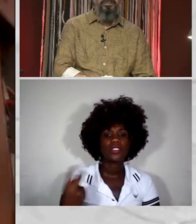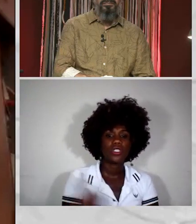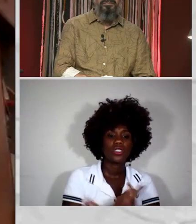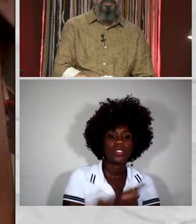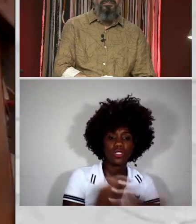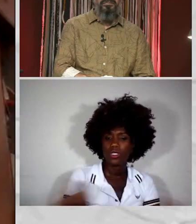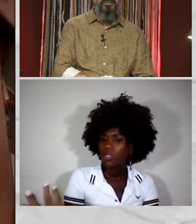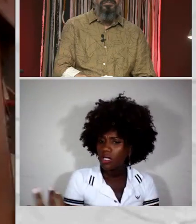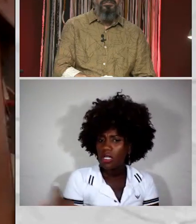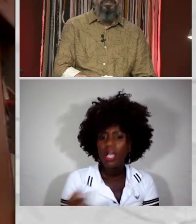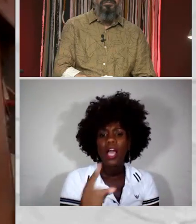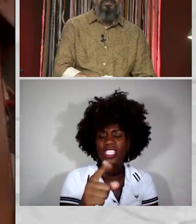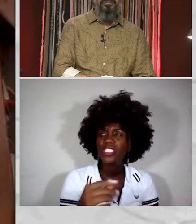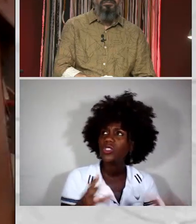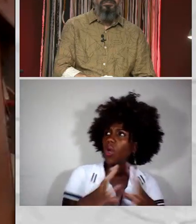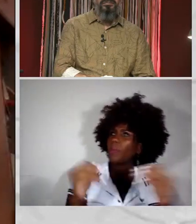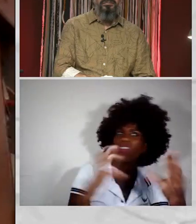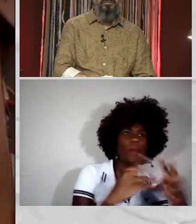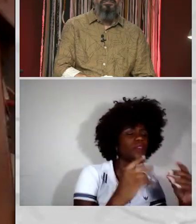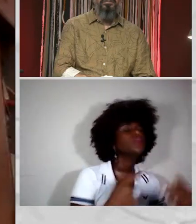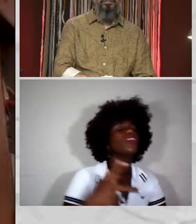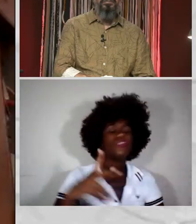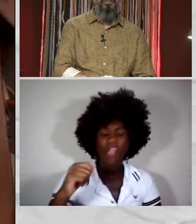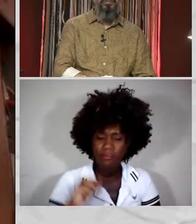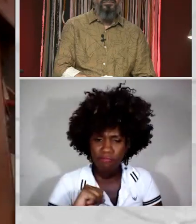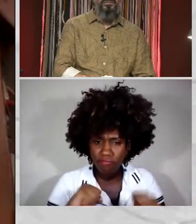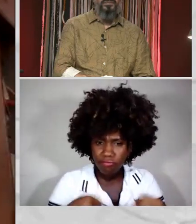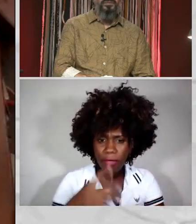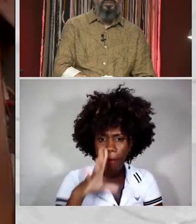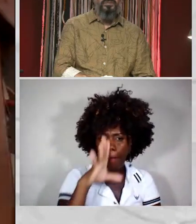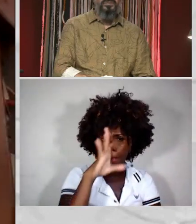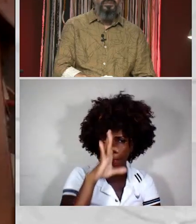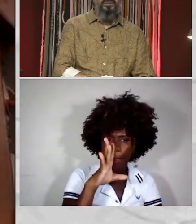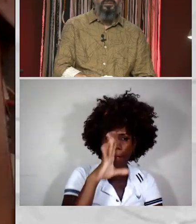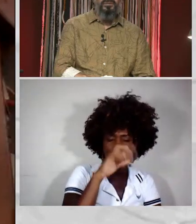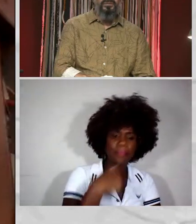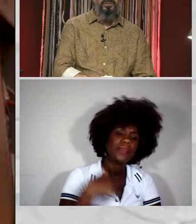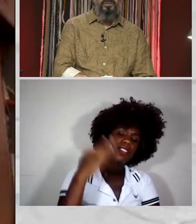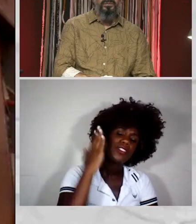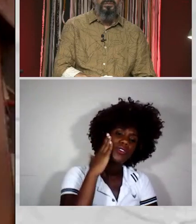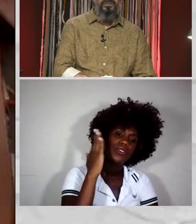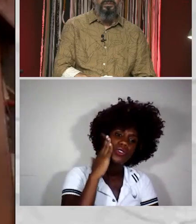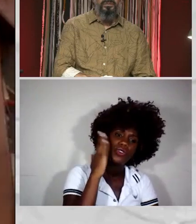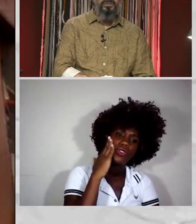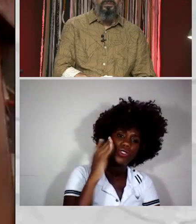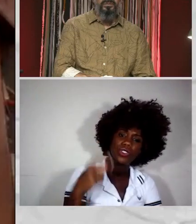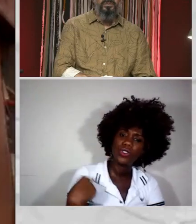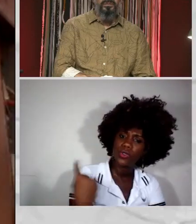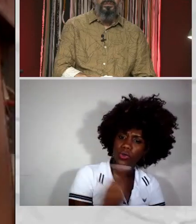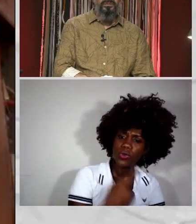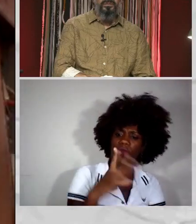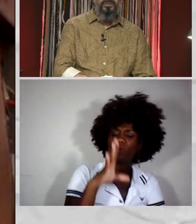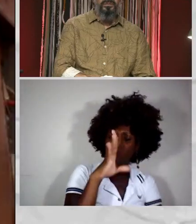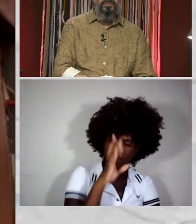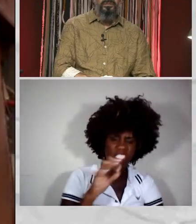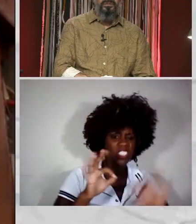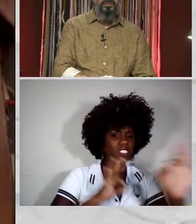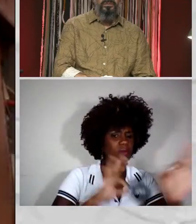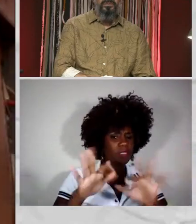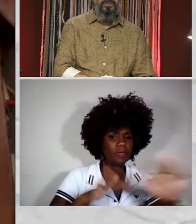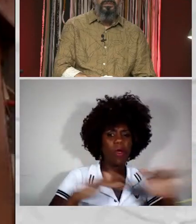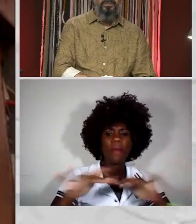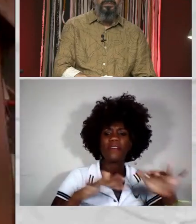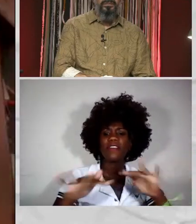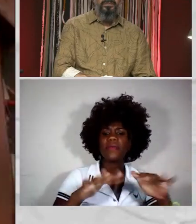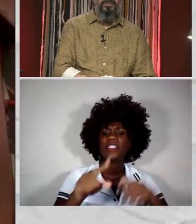mas a gente é teimoso, a gente faz acontecer, a gente entende essas plataformas aqui, a gente se agita para que